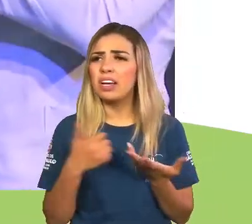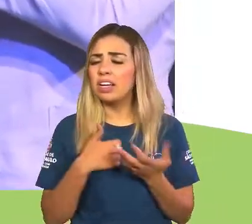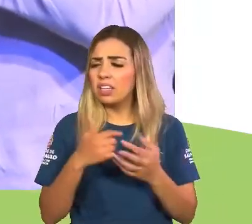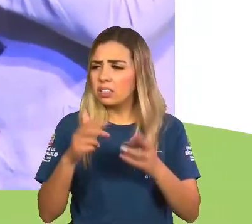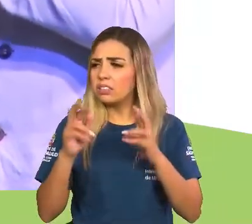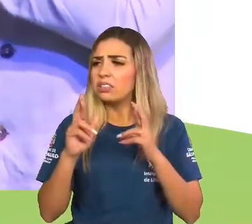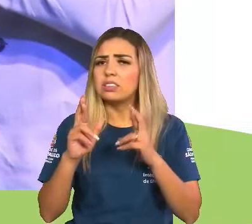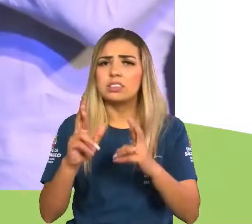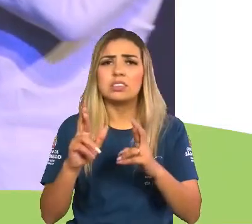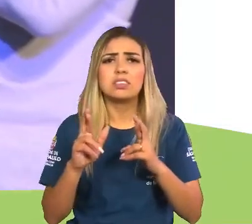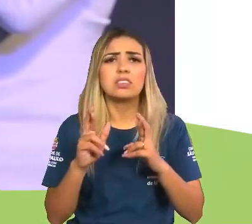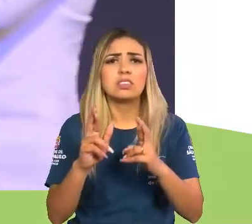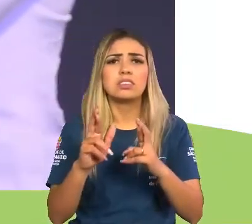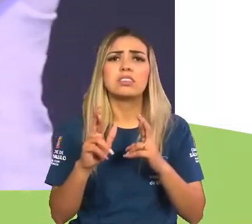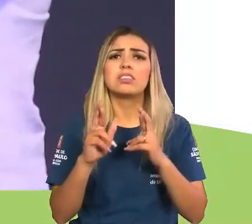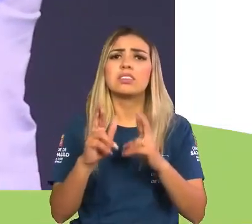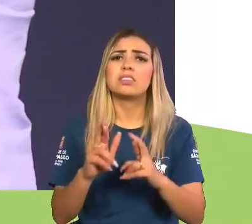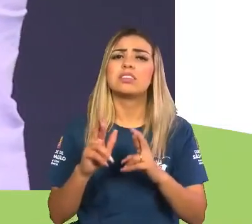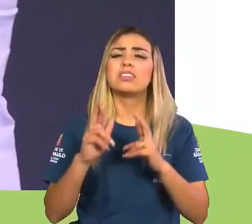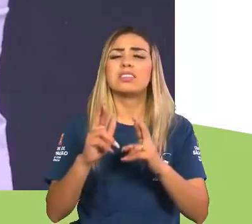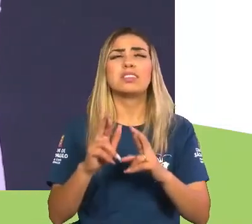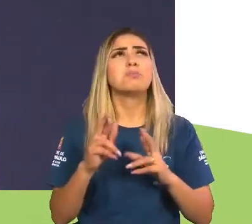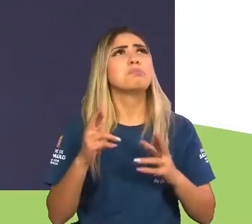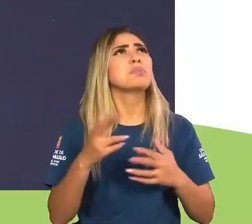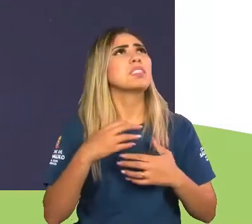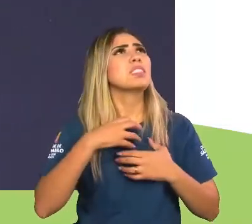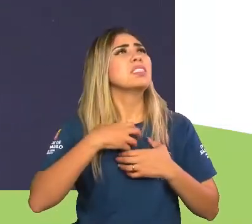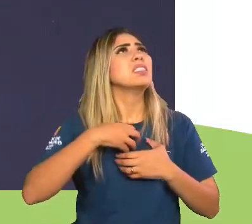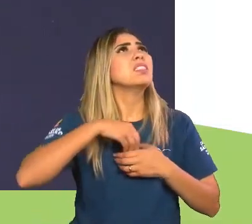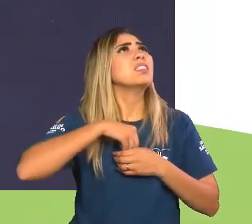espera. Esperar tem dor.